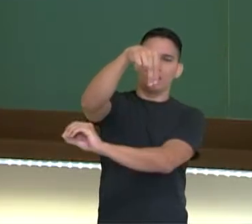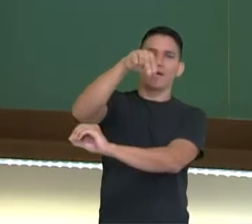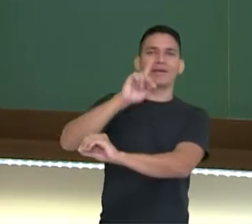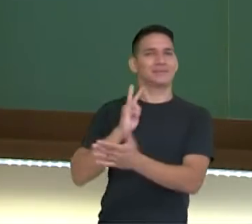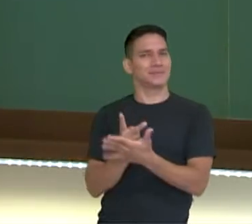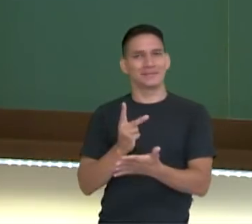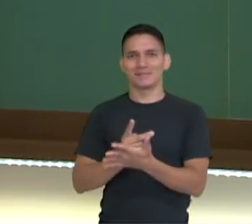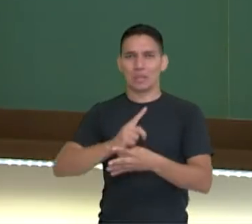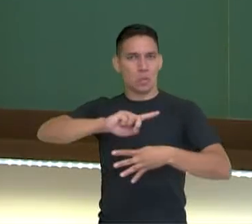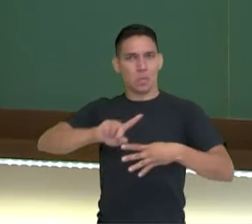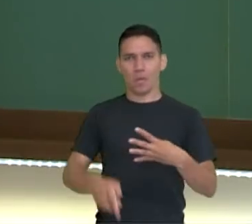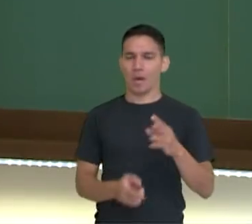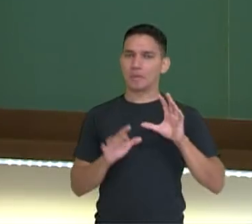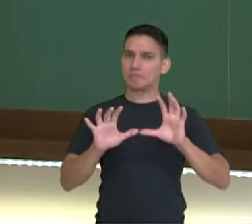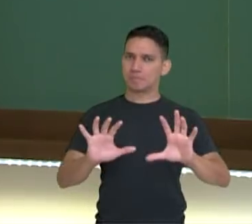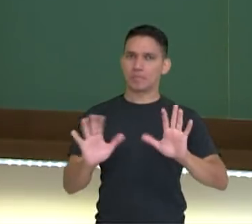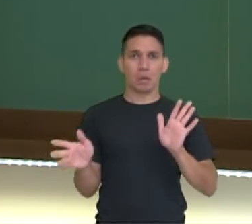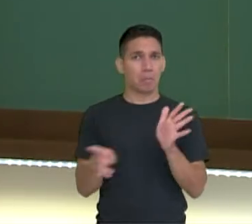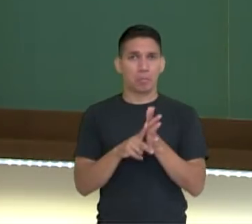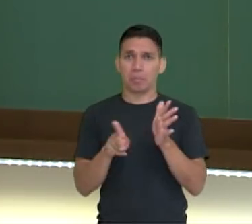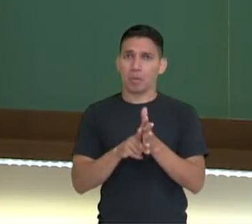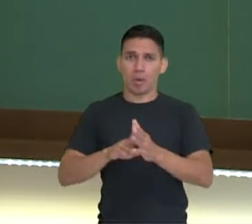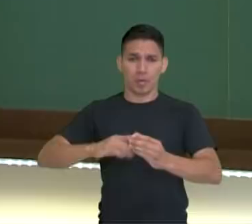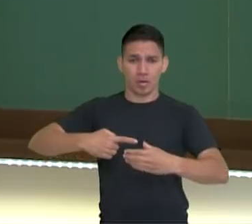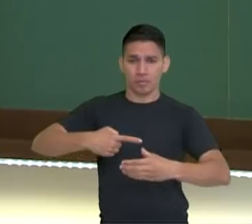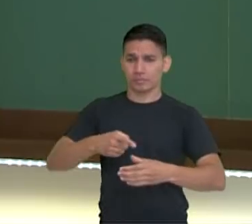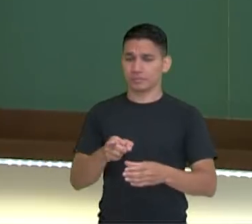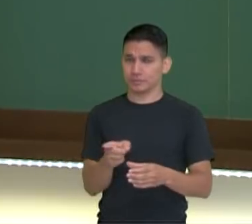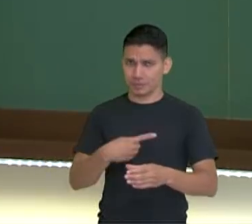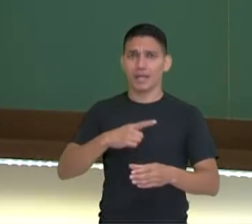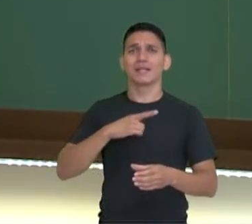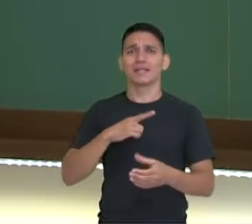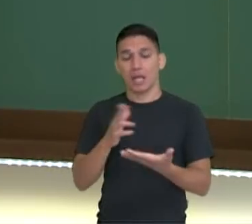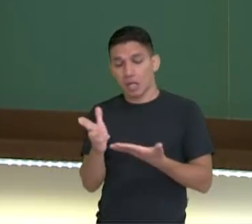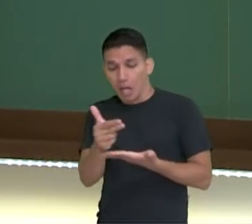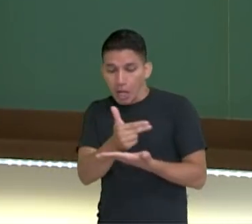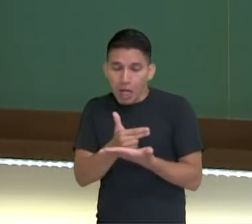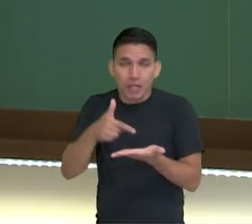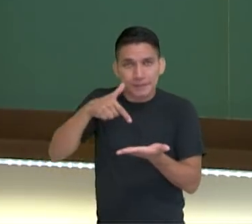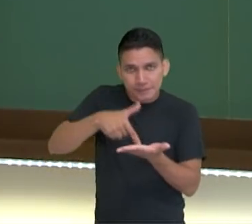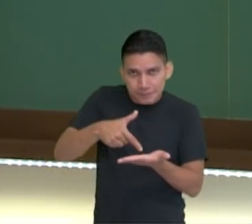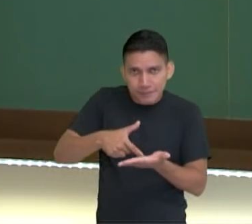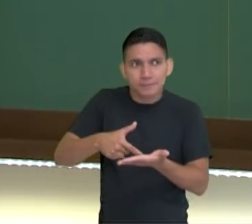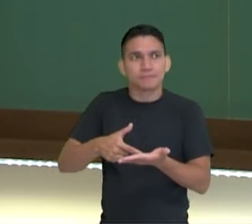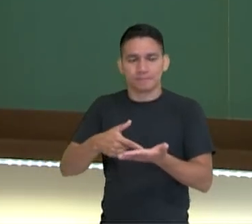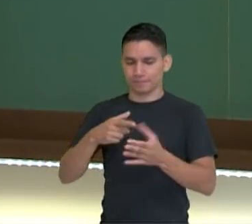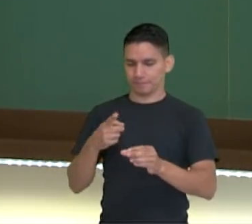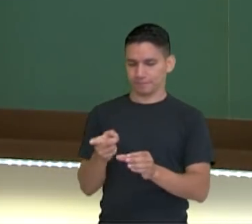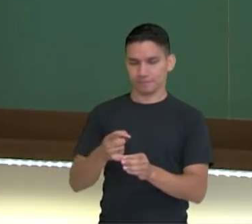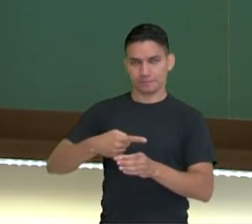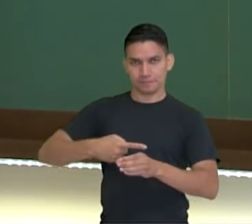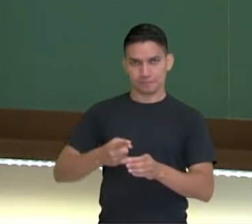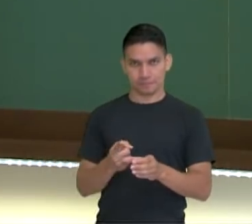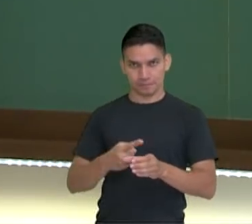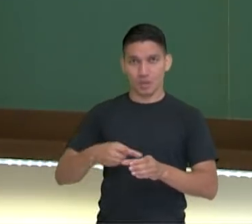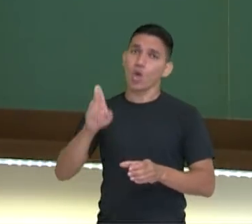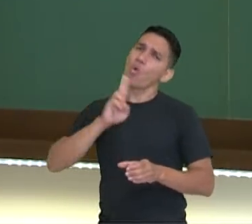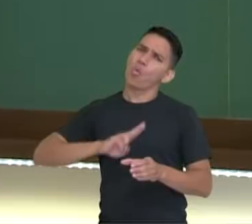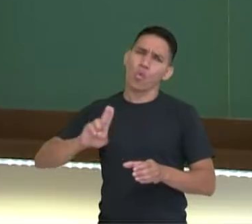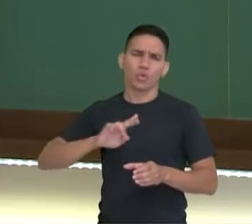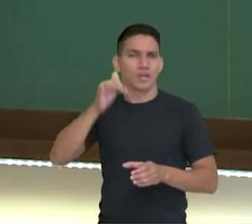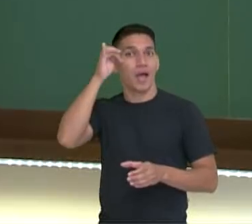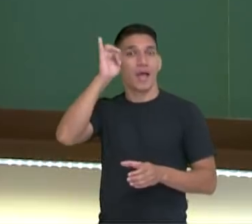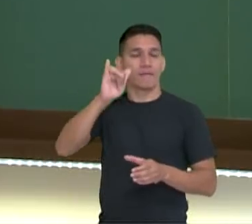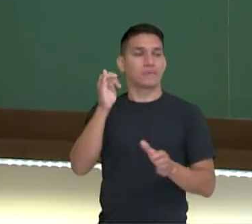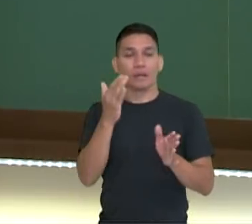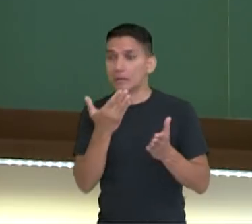também estabelecidos na própria bússola, com o desenho da rosa dos ventos que vem nela ali, usada para não se perder,